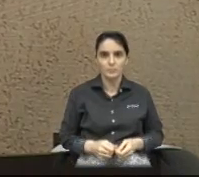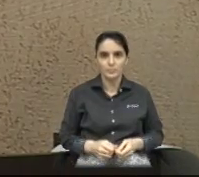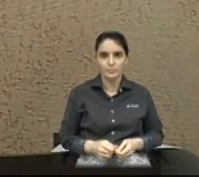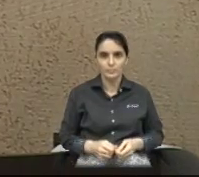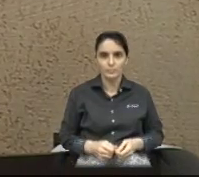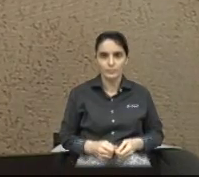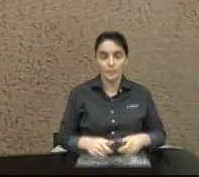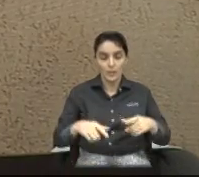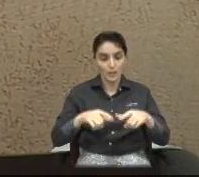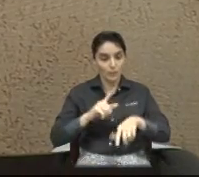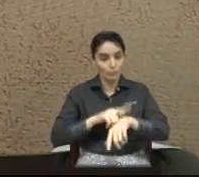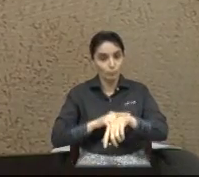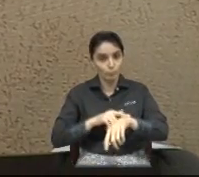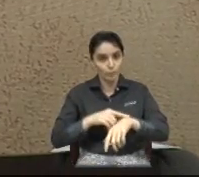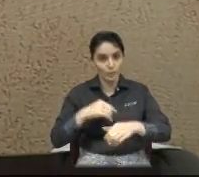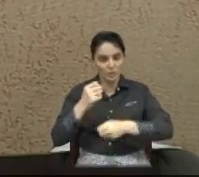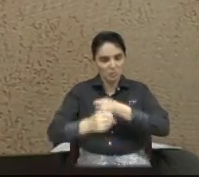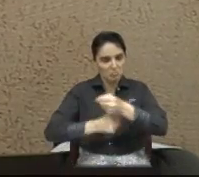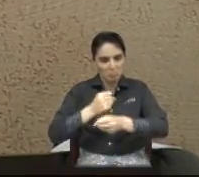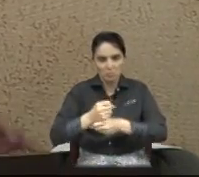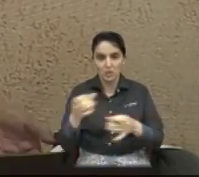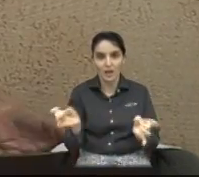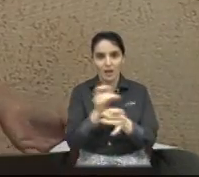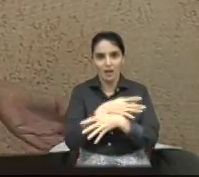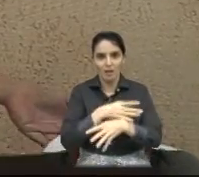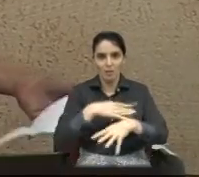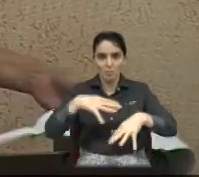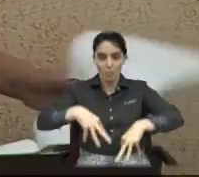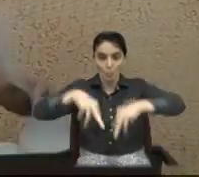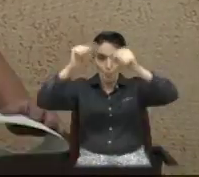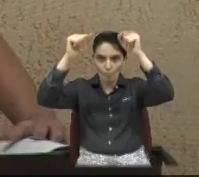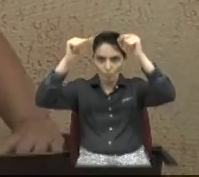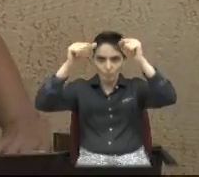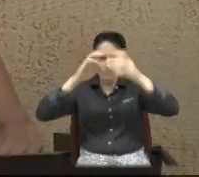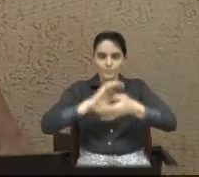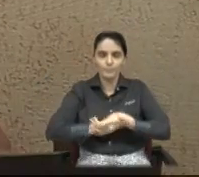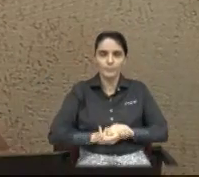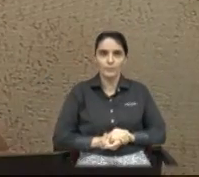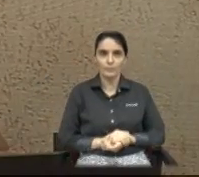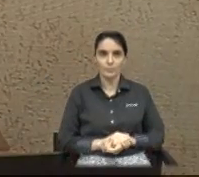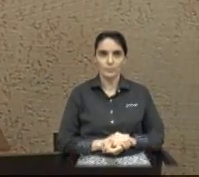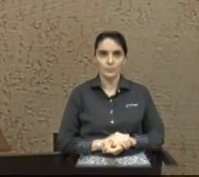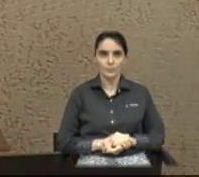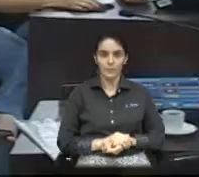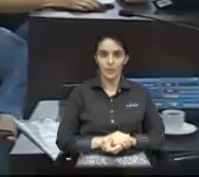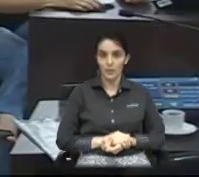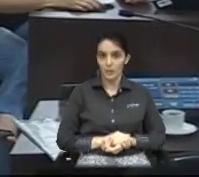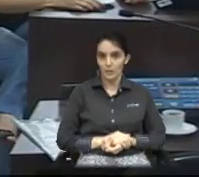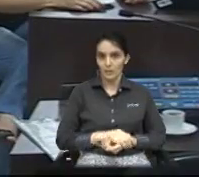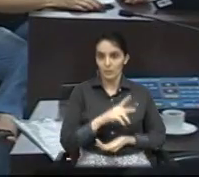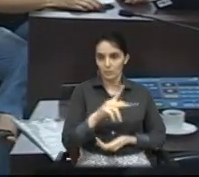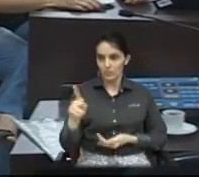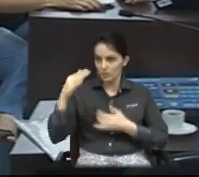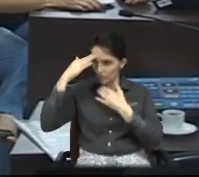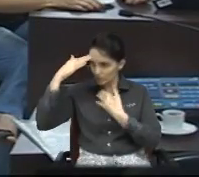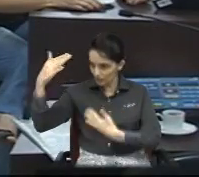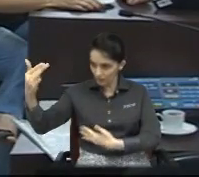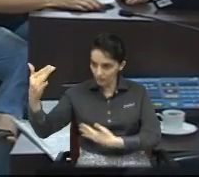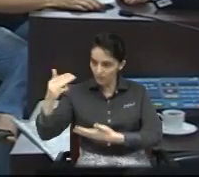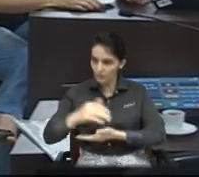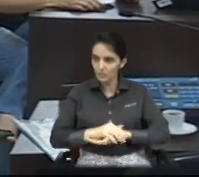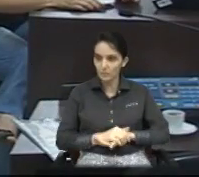seca, estiagem ou desequilíbrio entre a oferta e a demanda dos recursos. Senhor presidente, eu gostaria de agradecer